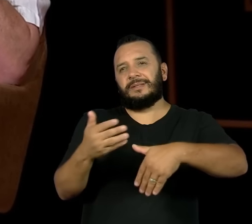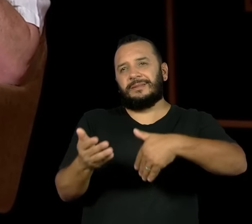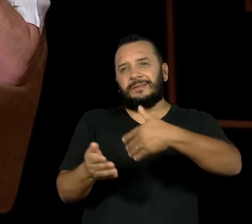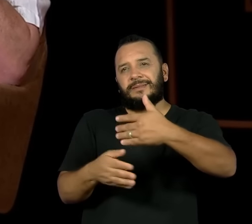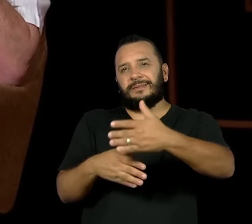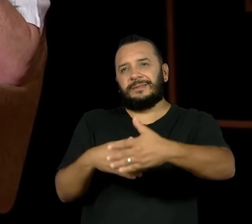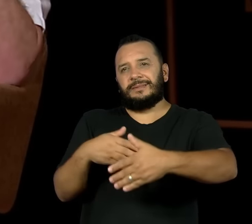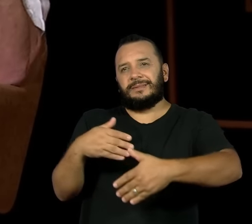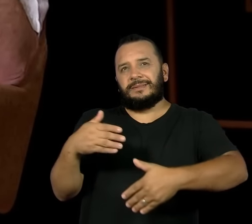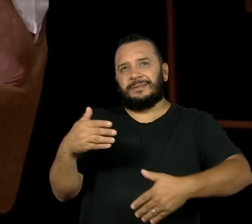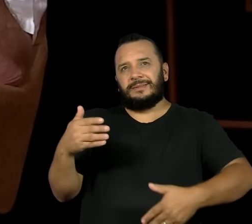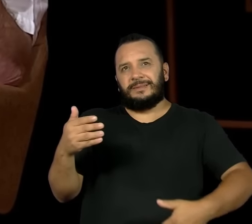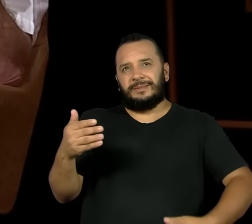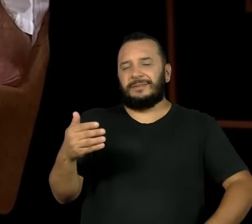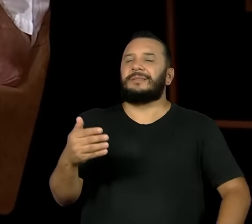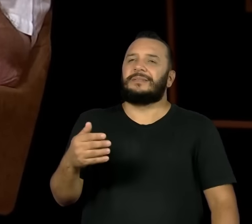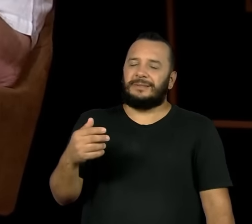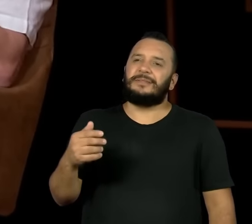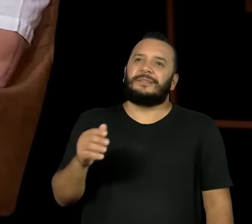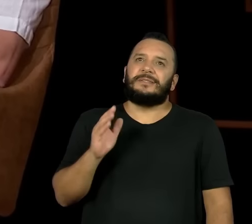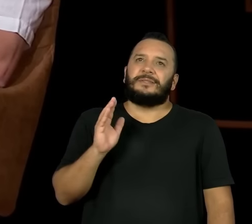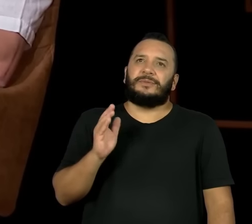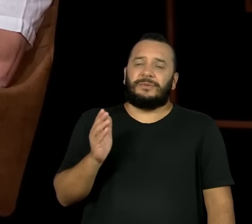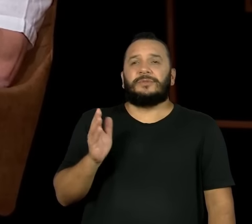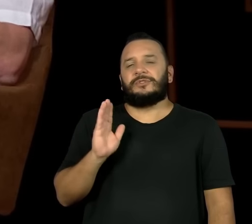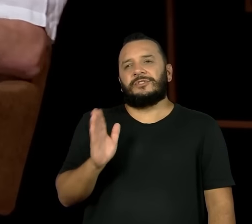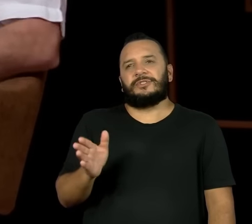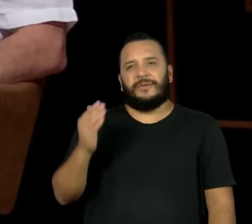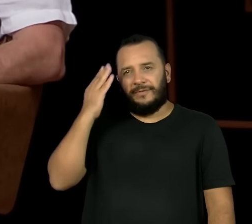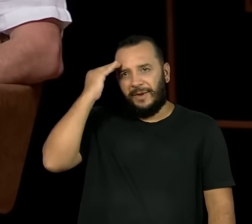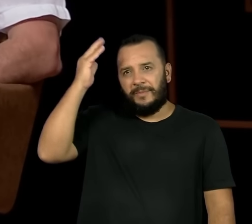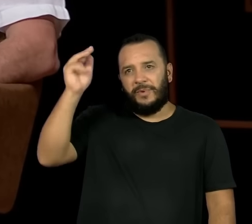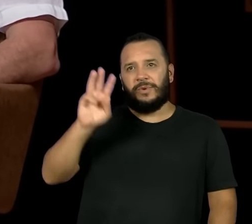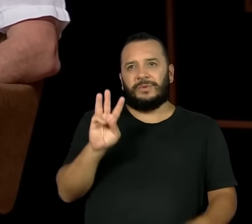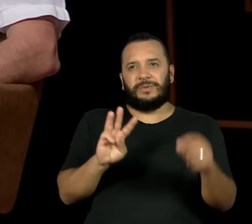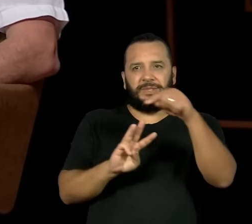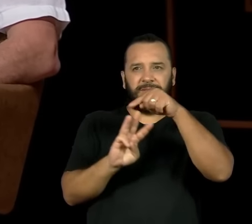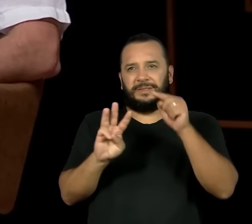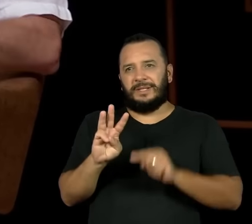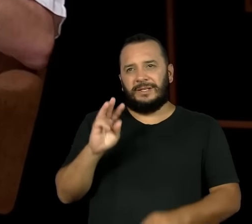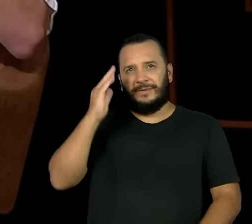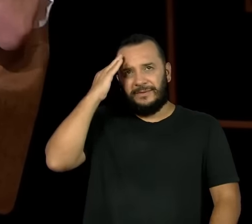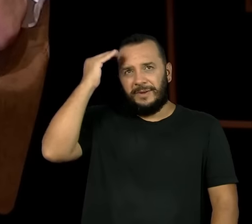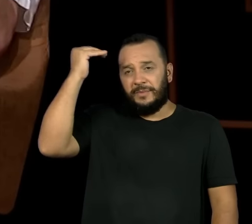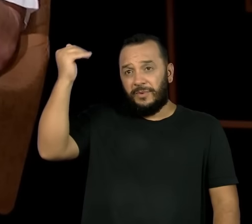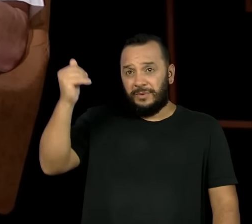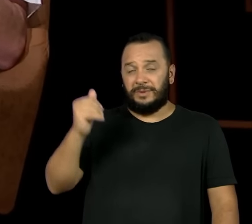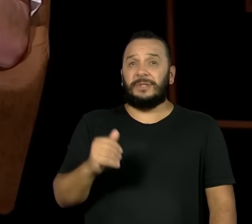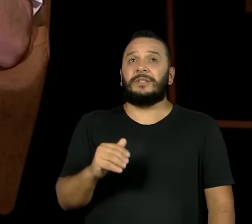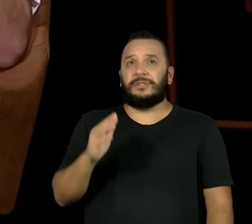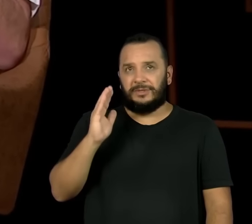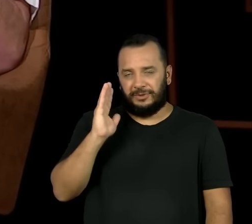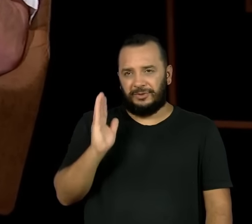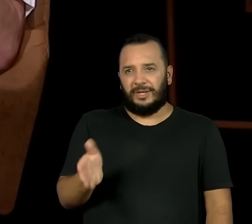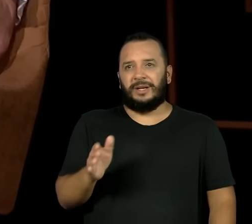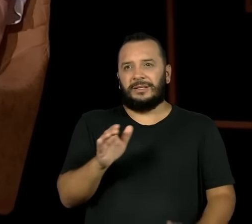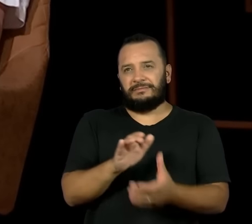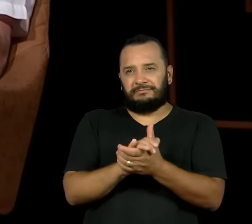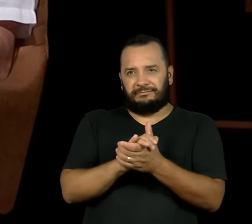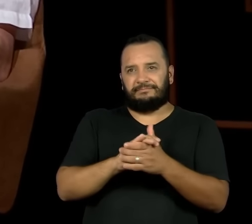eh como eles já faziam muito sucesso né com o trio de ouro eh mesmo eles já separados